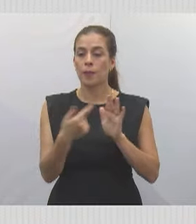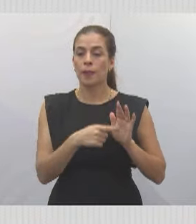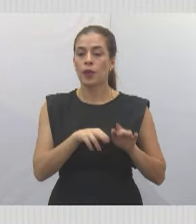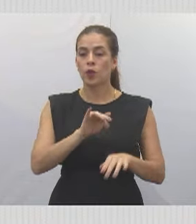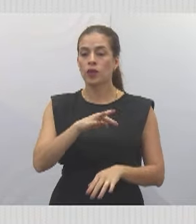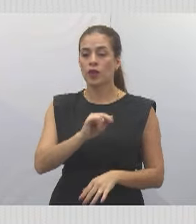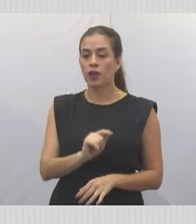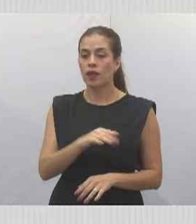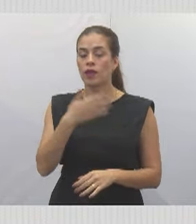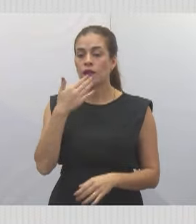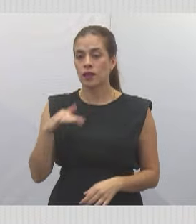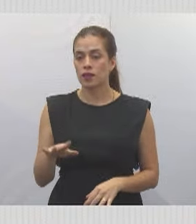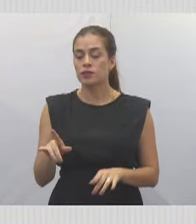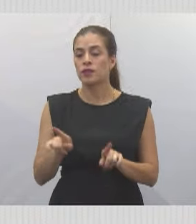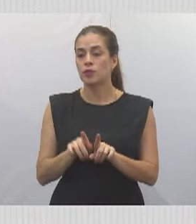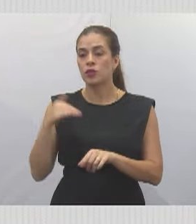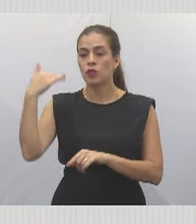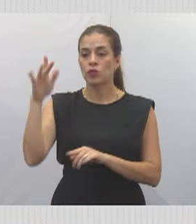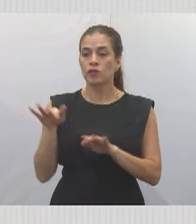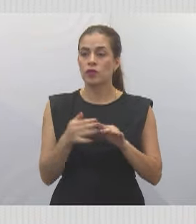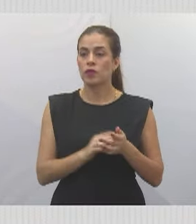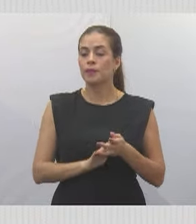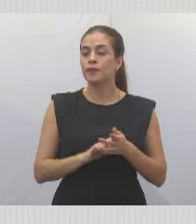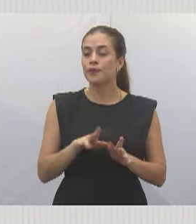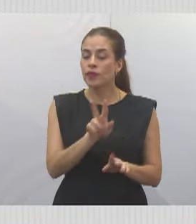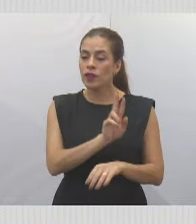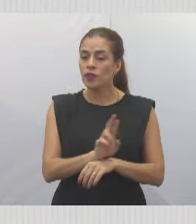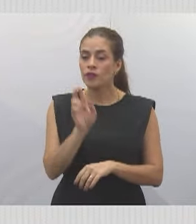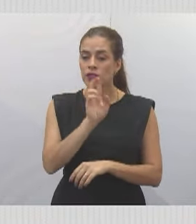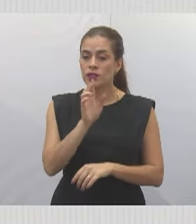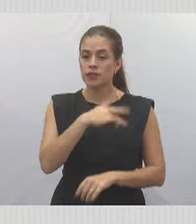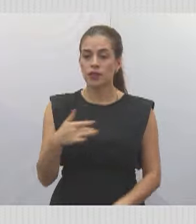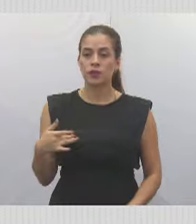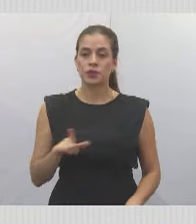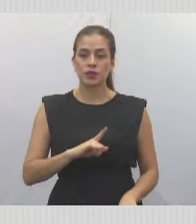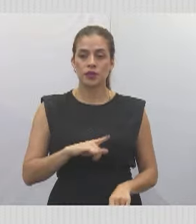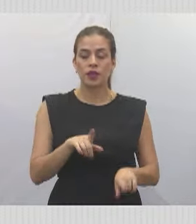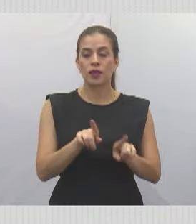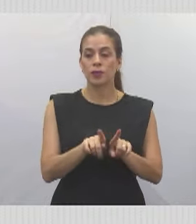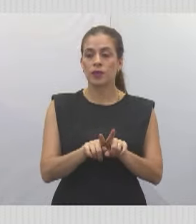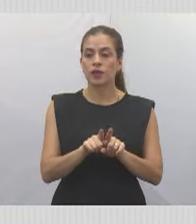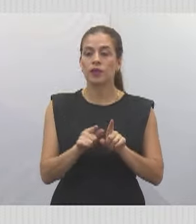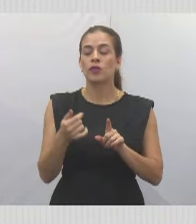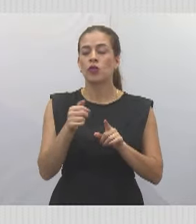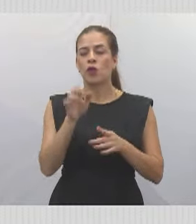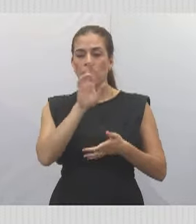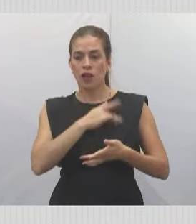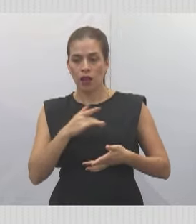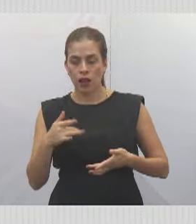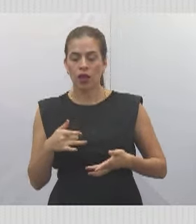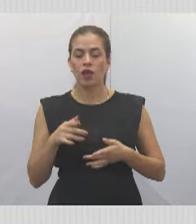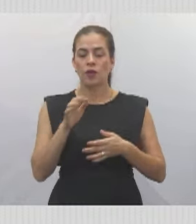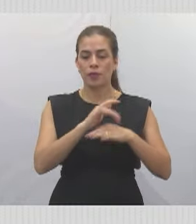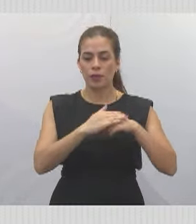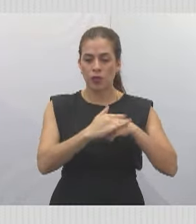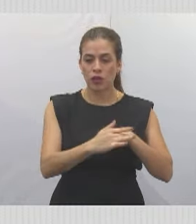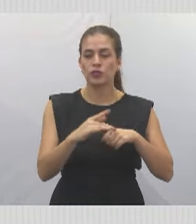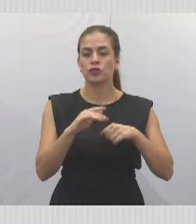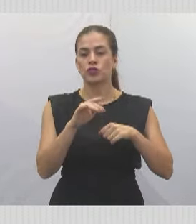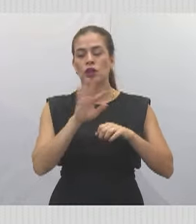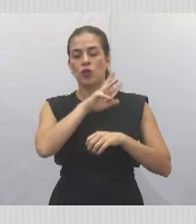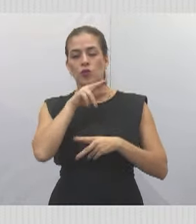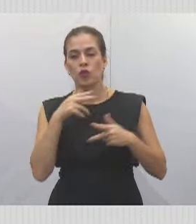vigilância saúde, temos então a vigilância sanitária, epidemiológica, ambiental e de zoonoses. Contratos e convênios.